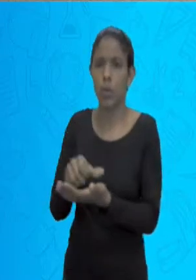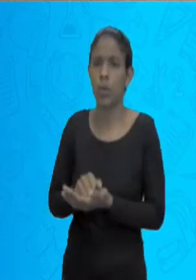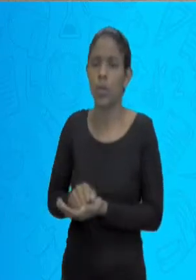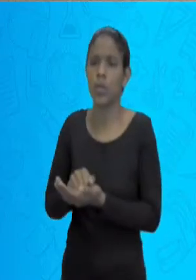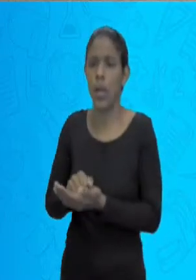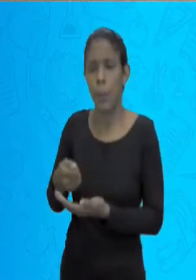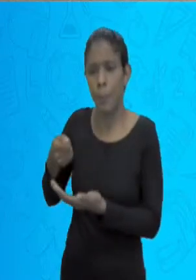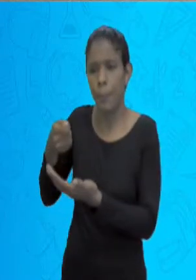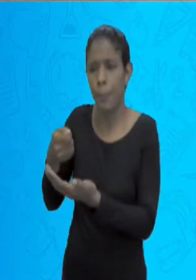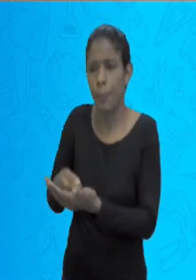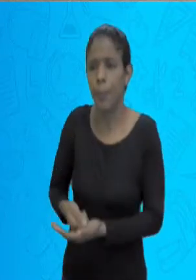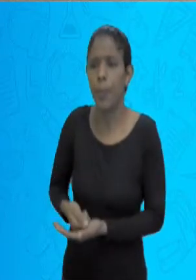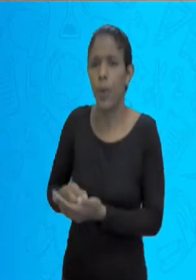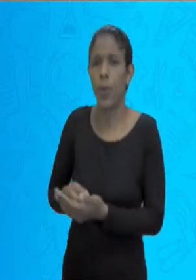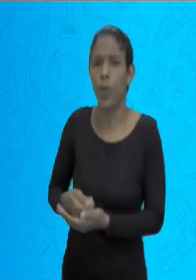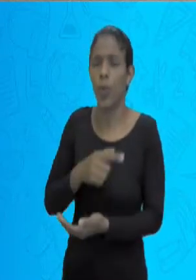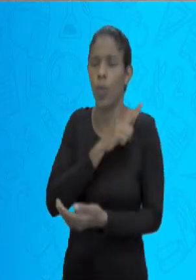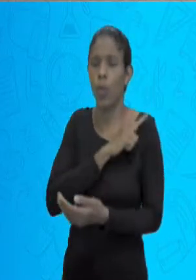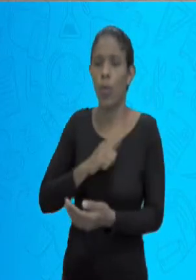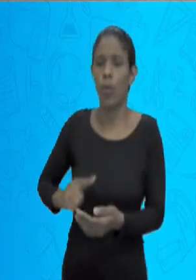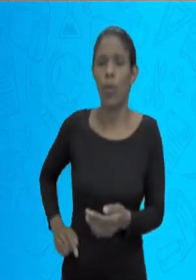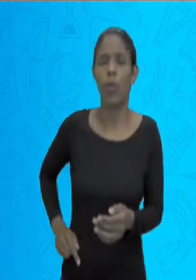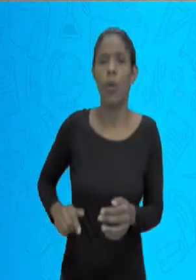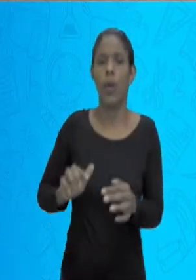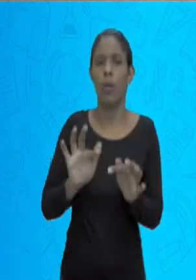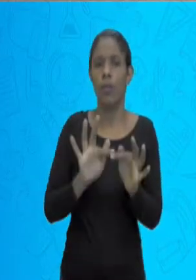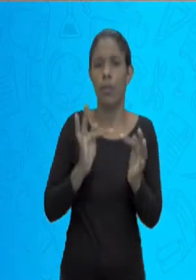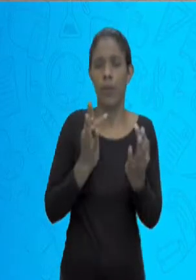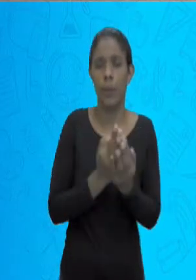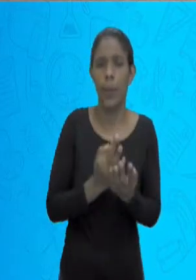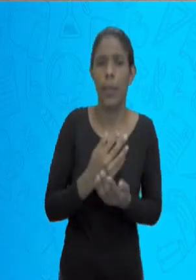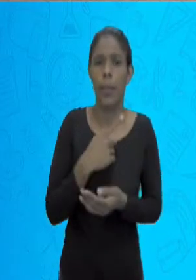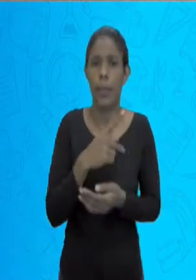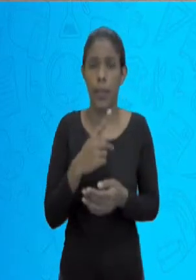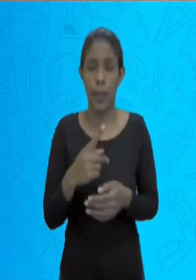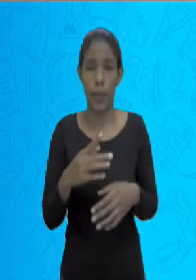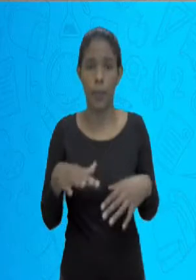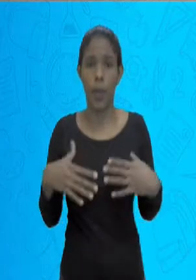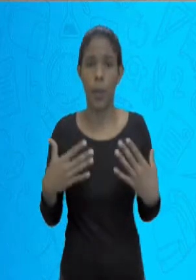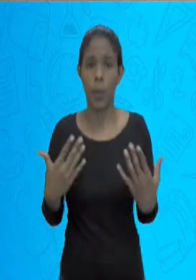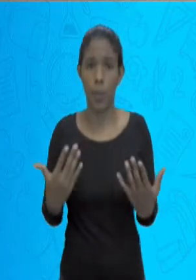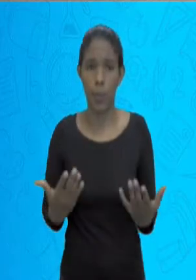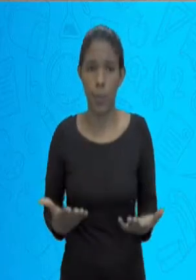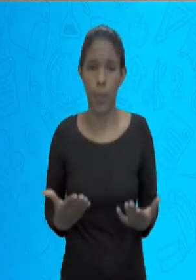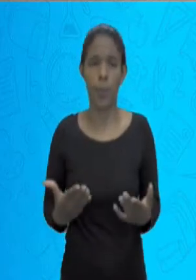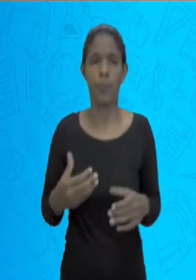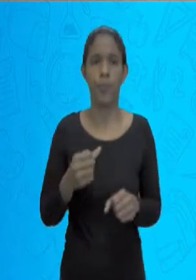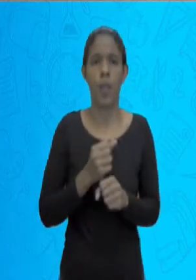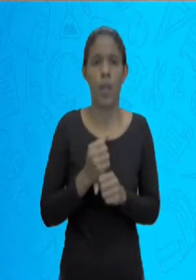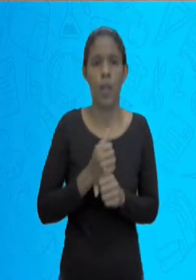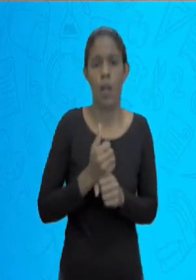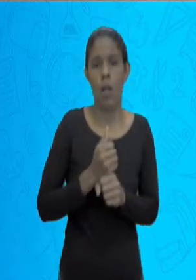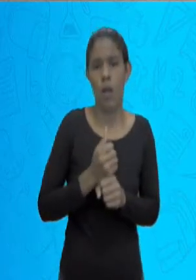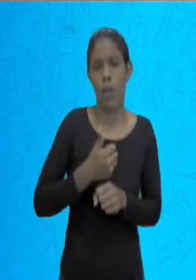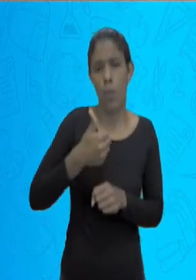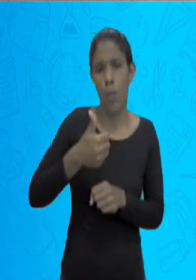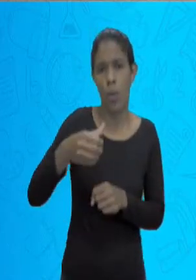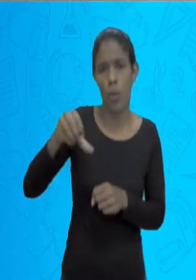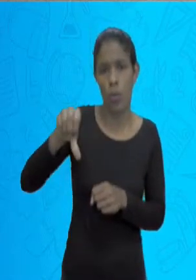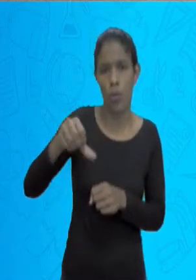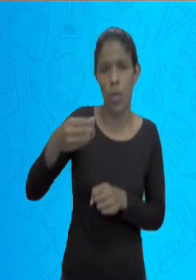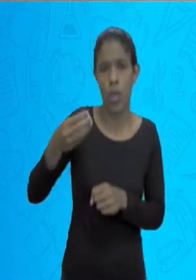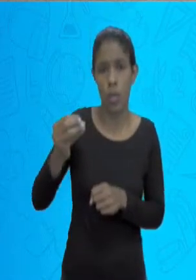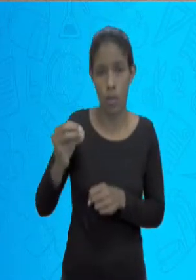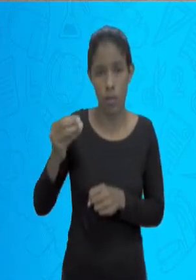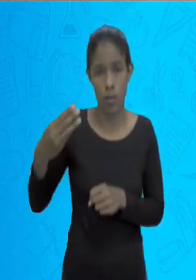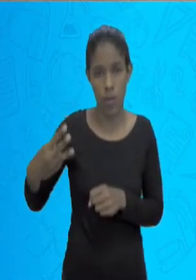de seus parentes. O reinício das guerras em 1803 propiciou a proclamação